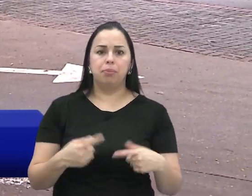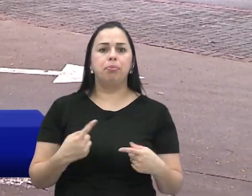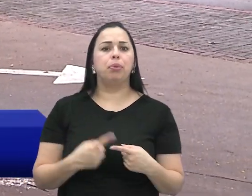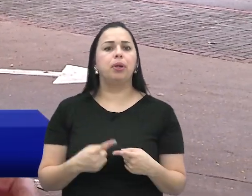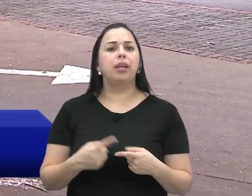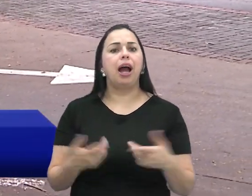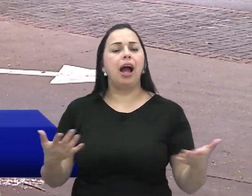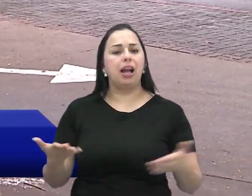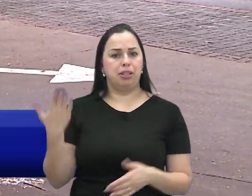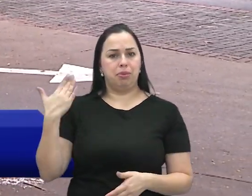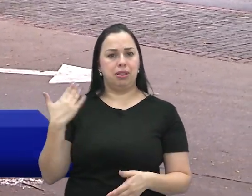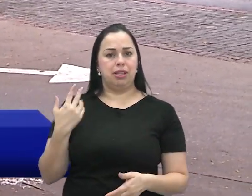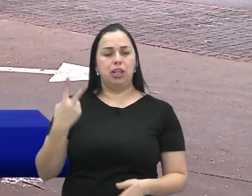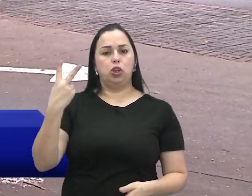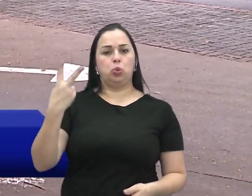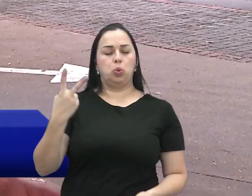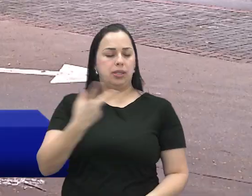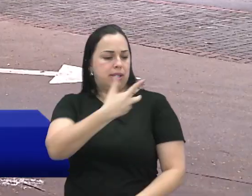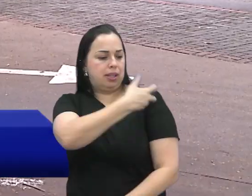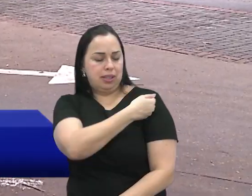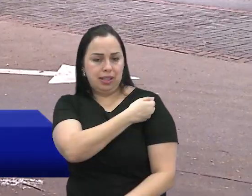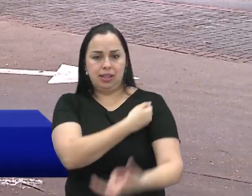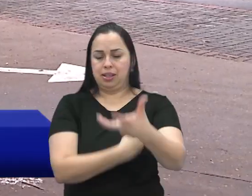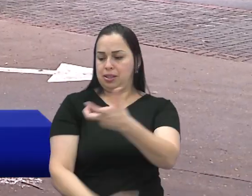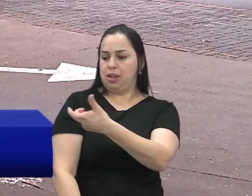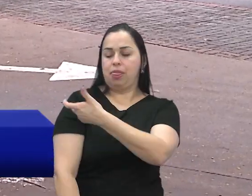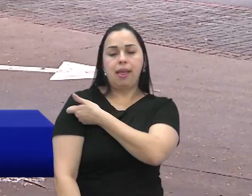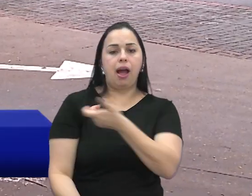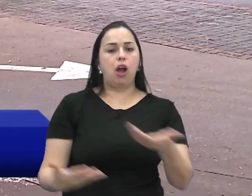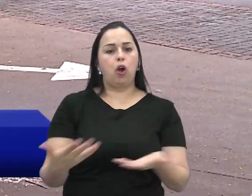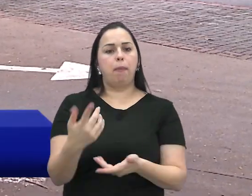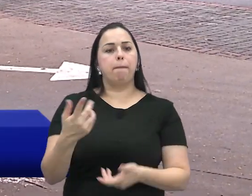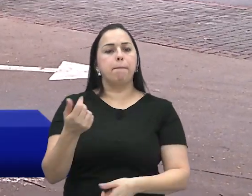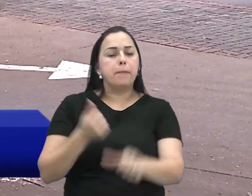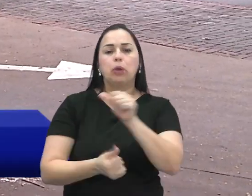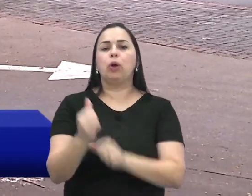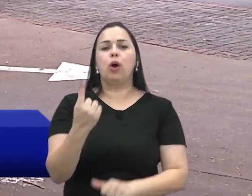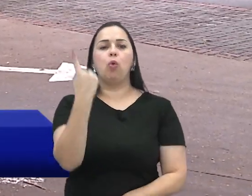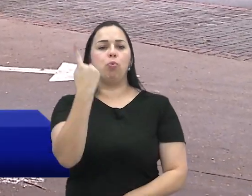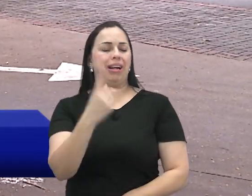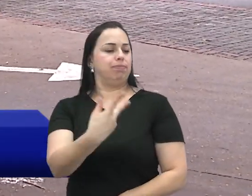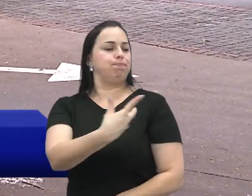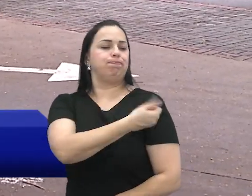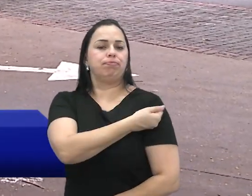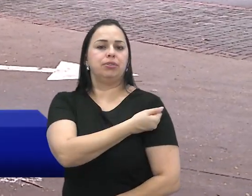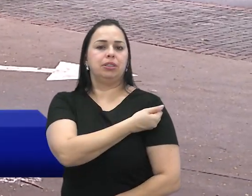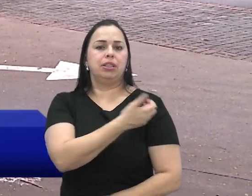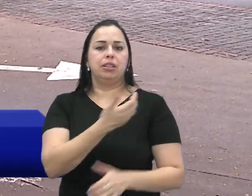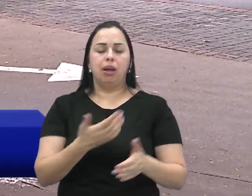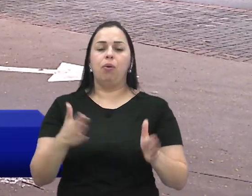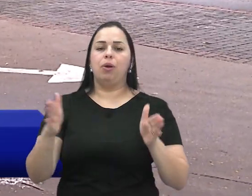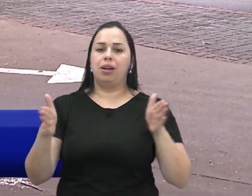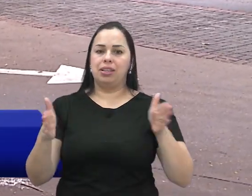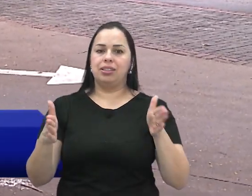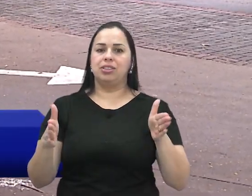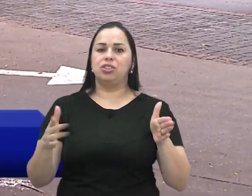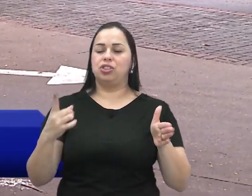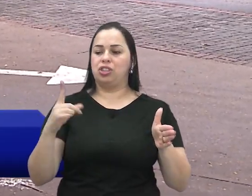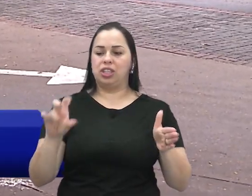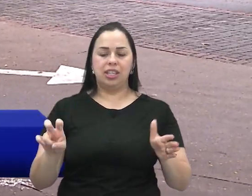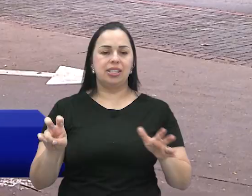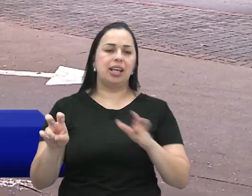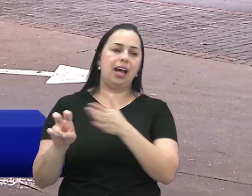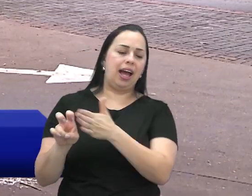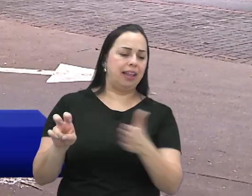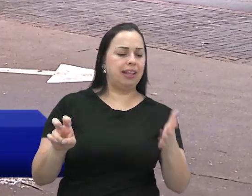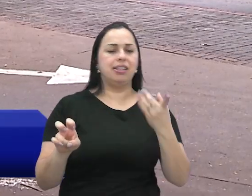vacina HPV, porque agora ela mudou, porque antes eram 2 doses, agora a gente faz uma dose só. Então essas crianças, esses adolescentes que estão na faixa de